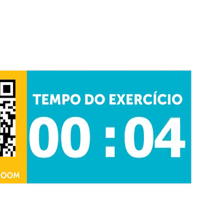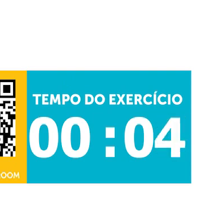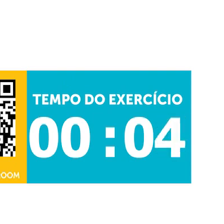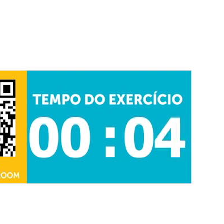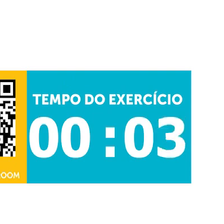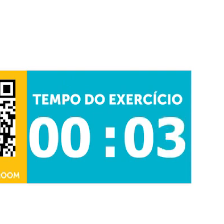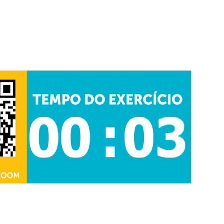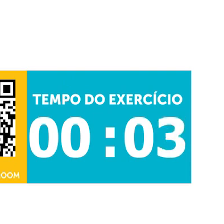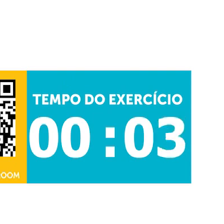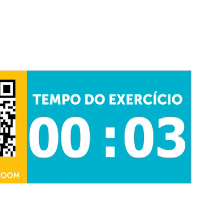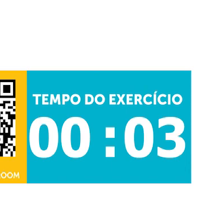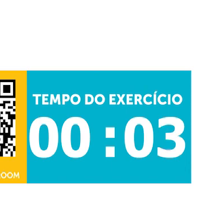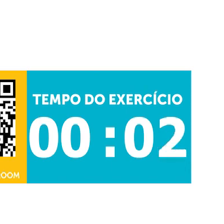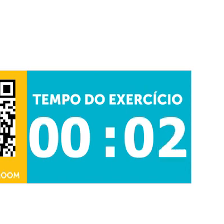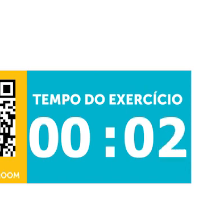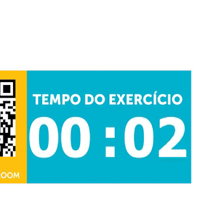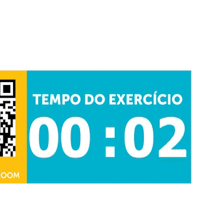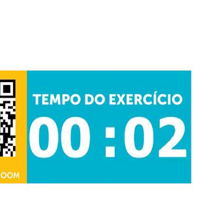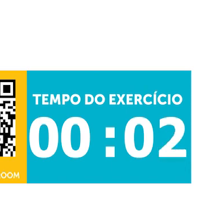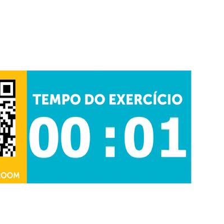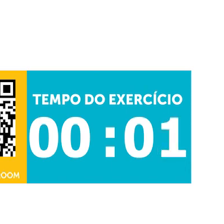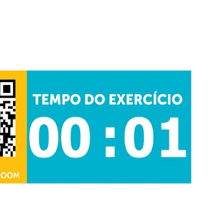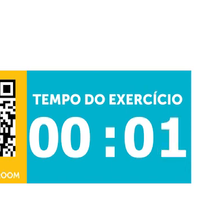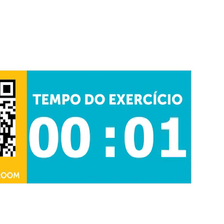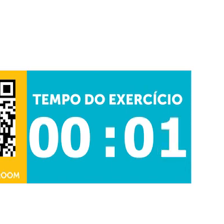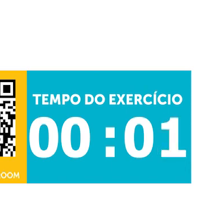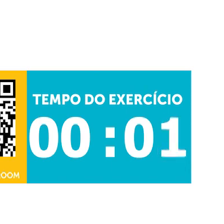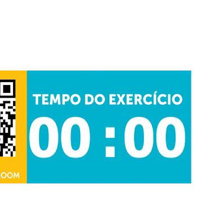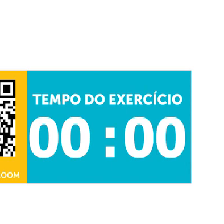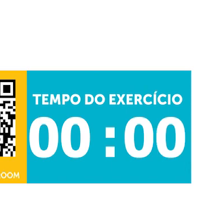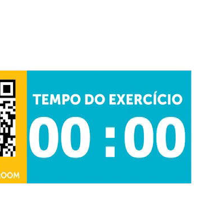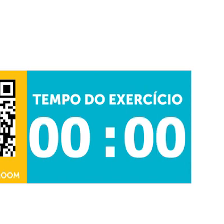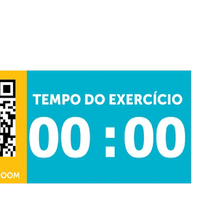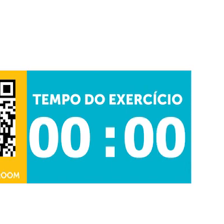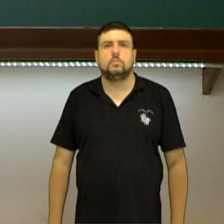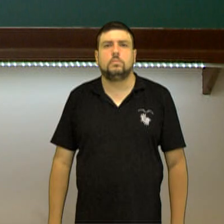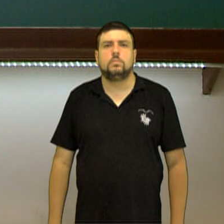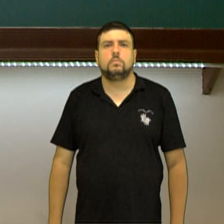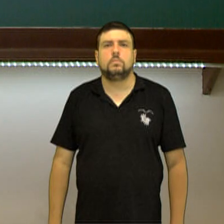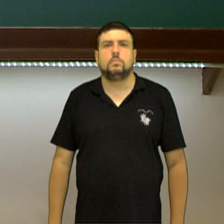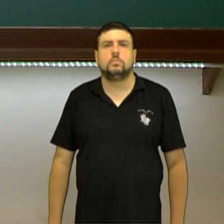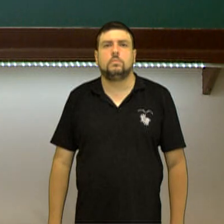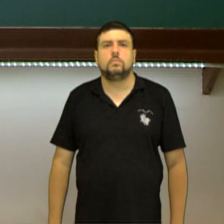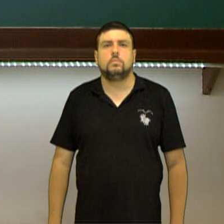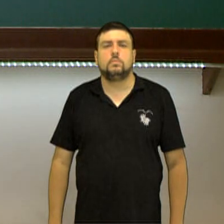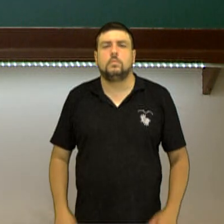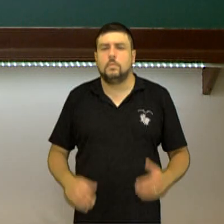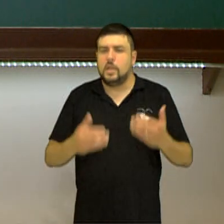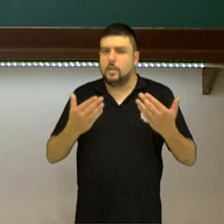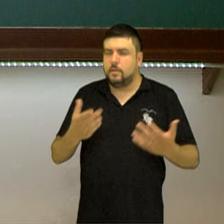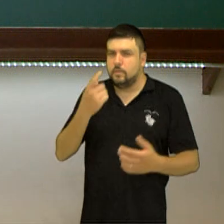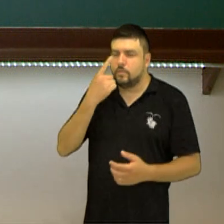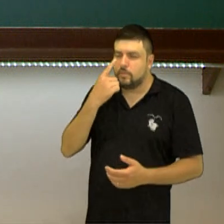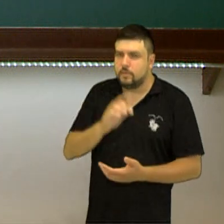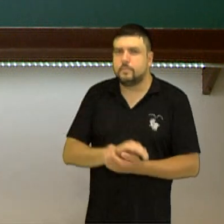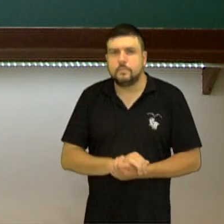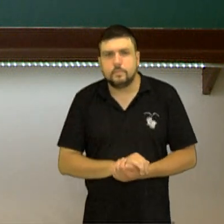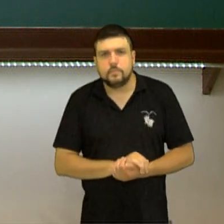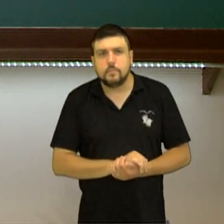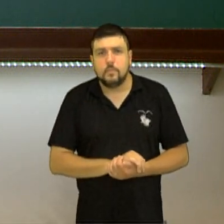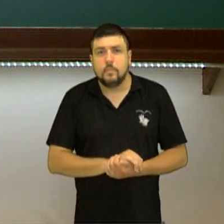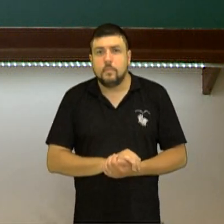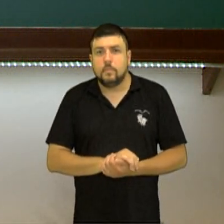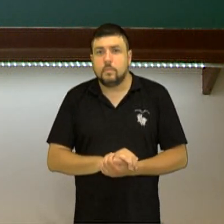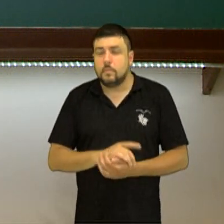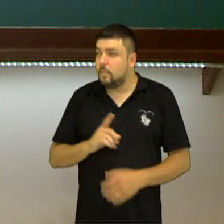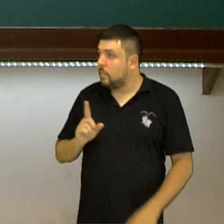Então, olha só, galera. Você tem aqui, então, o número 703, 245, coloca as classes, olha só,